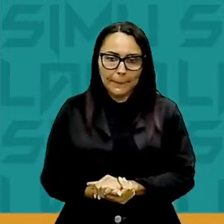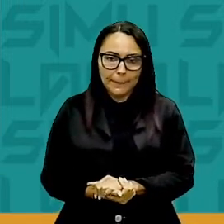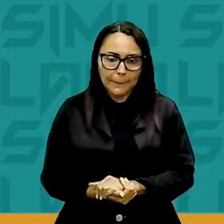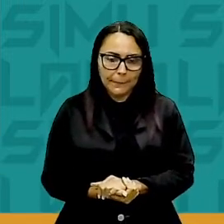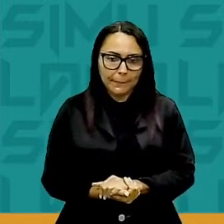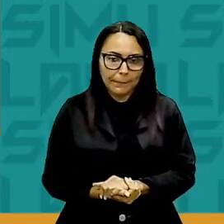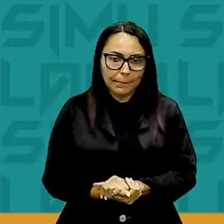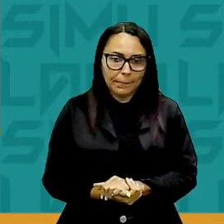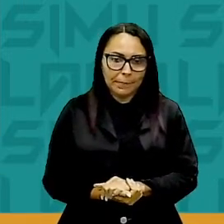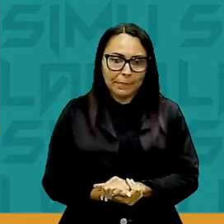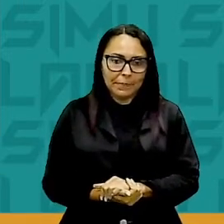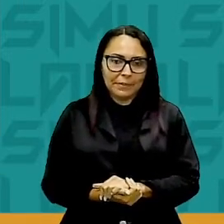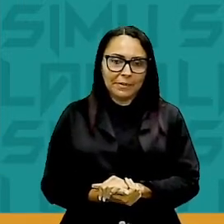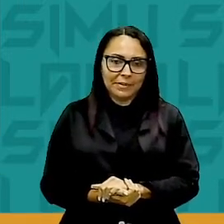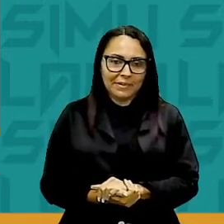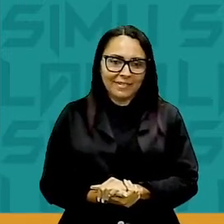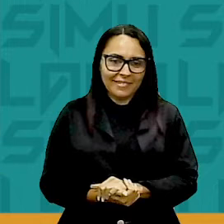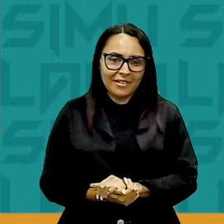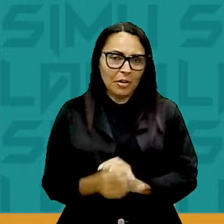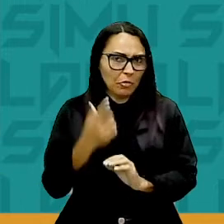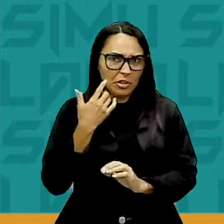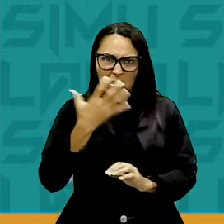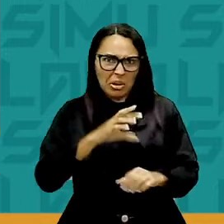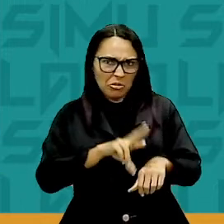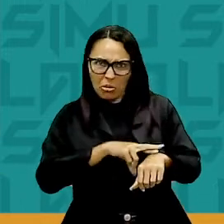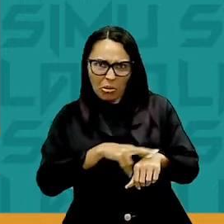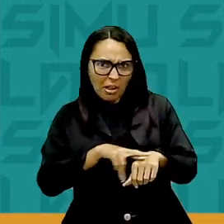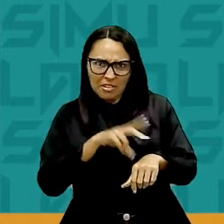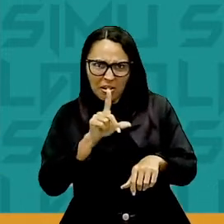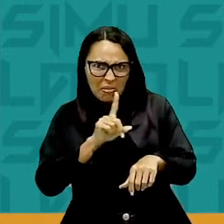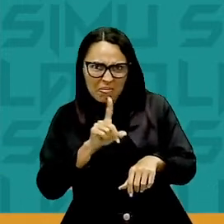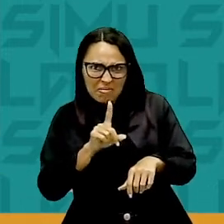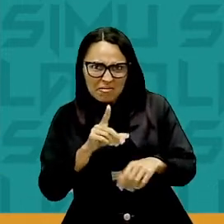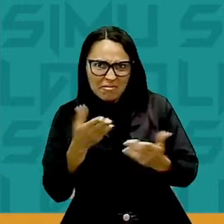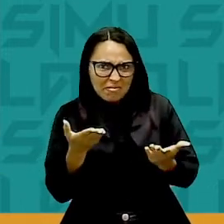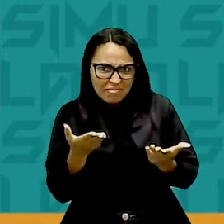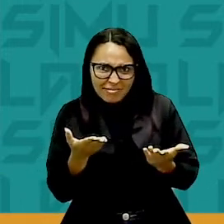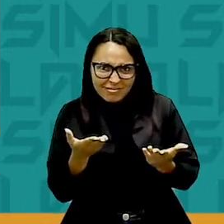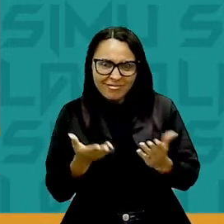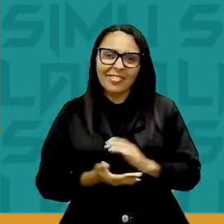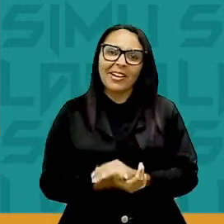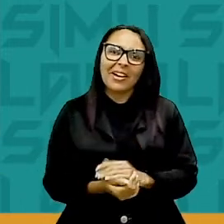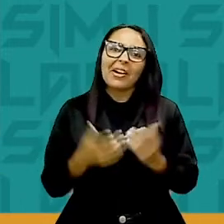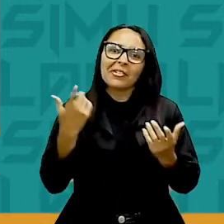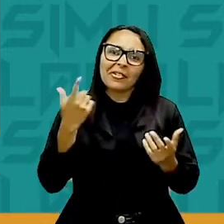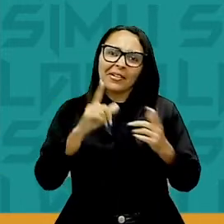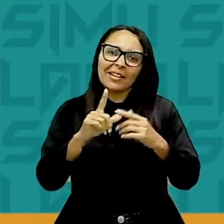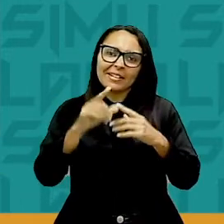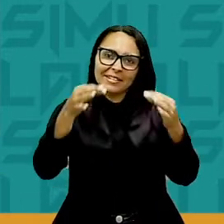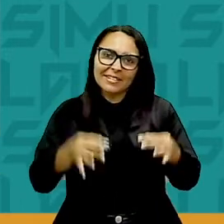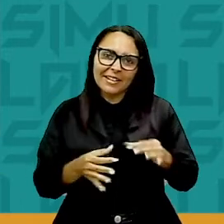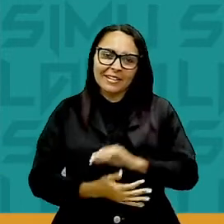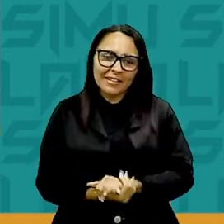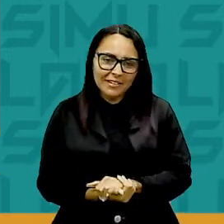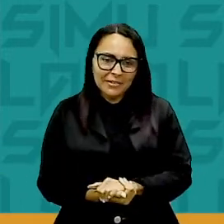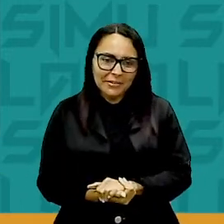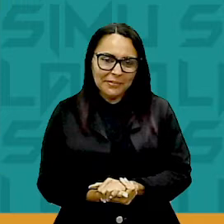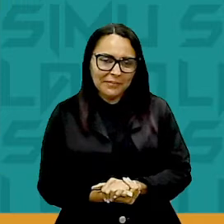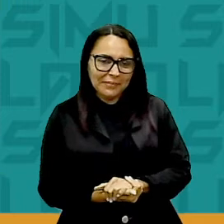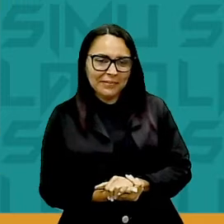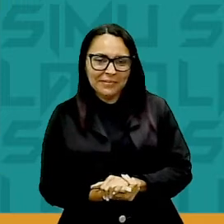Vocês não querem que Roberta dê um chocolate para vocês? Coloca aí no Instagram. Qual é a letra correta?